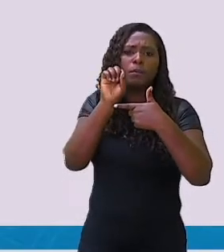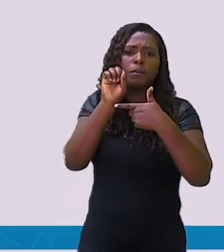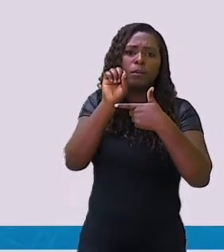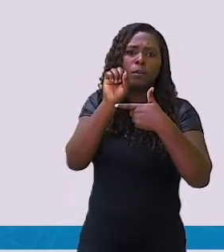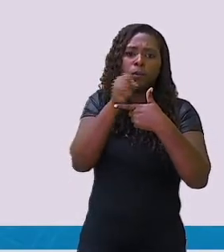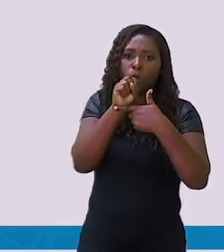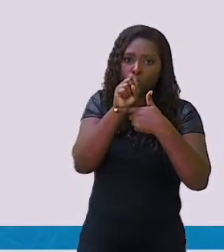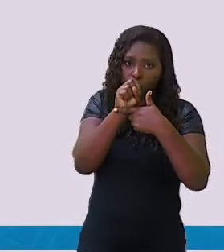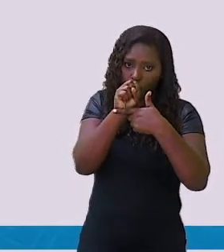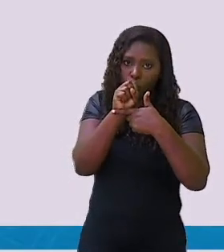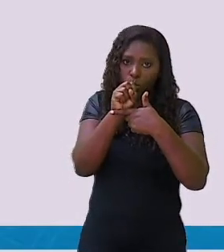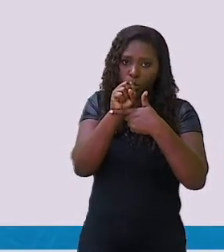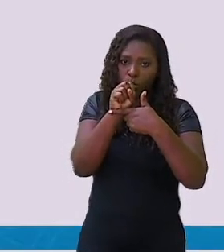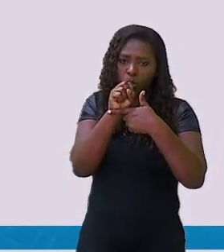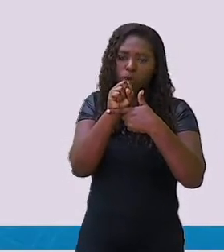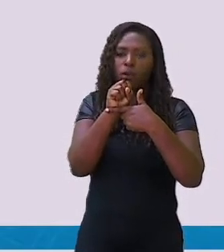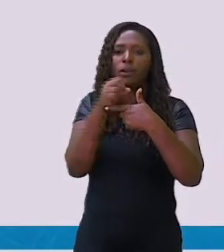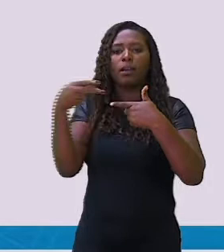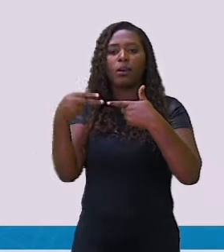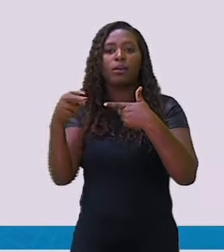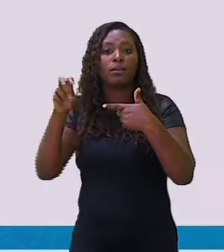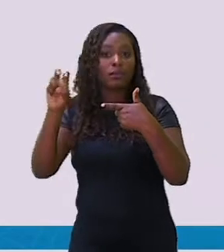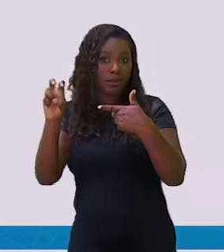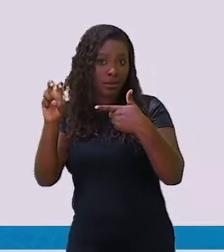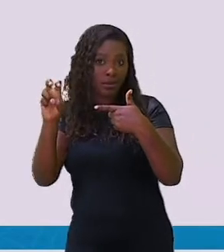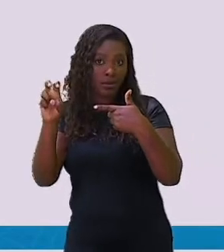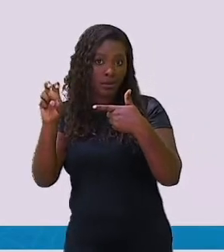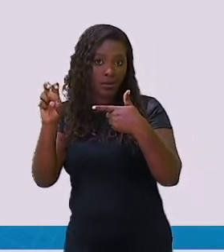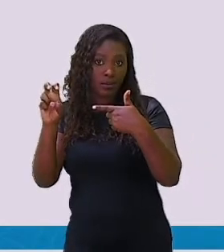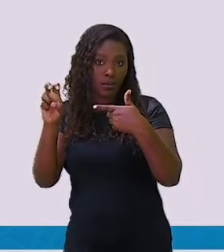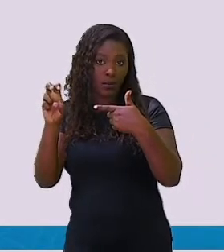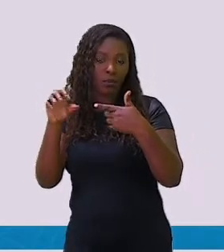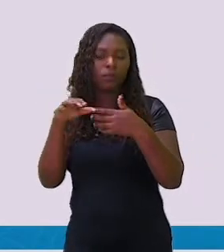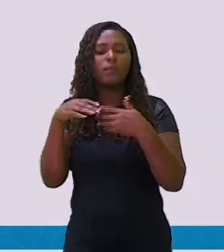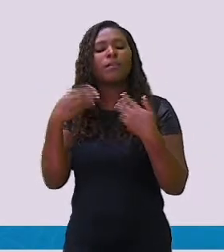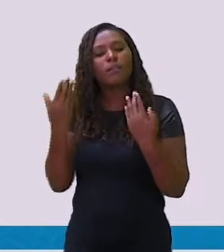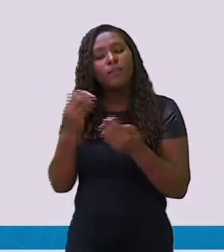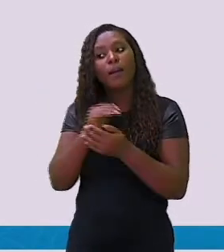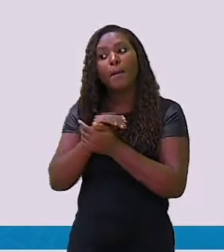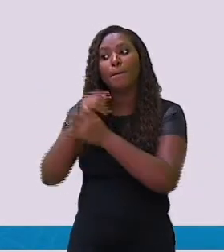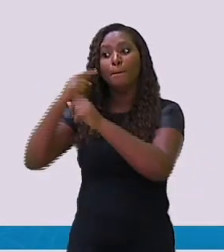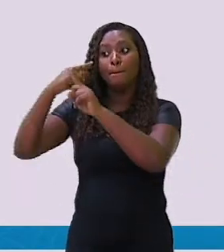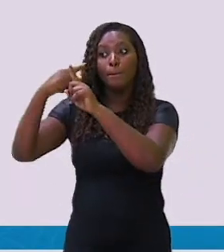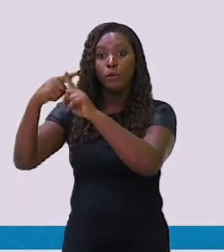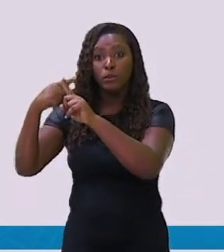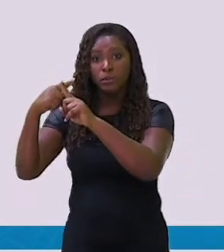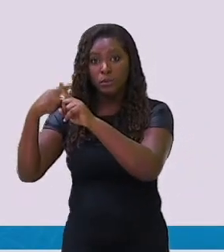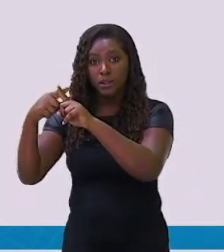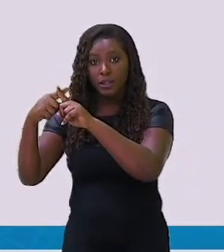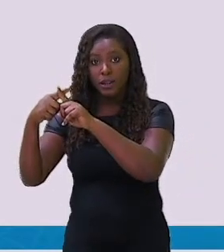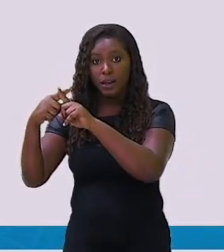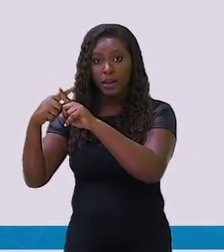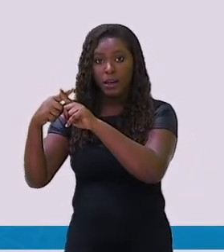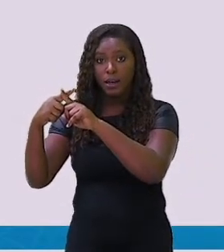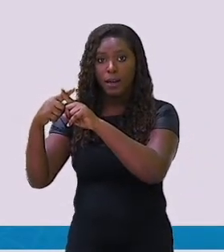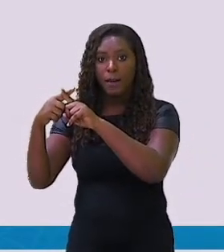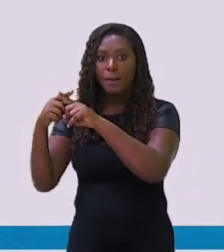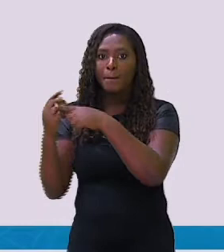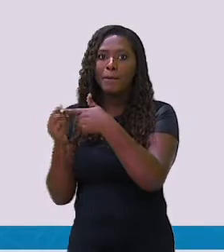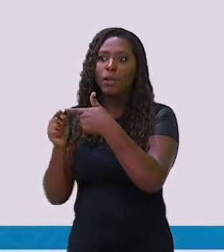= 5 e vou multiplicar esse resultado pelo